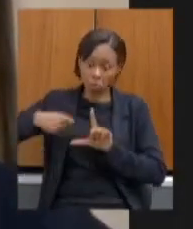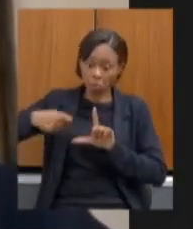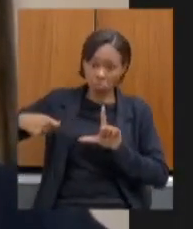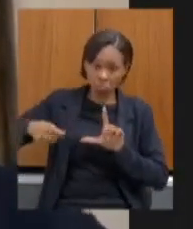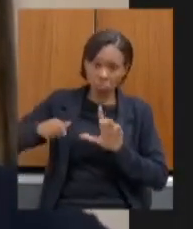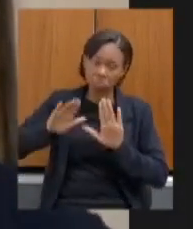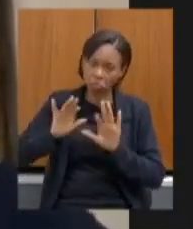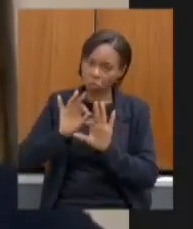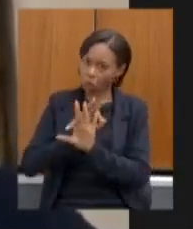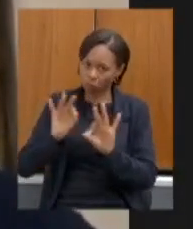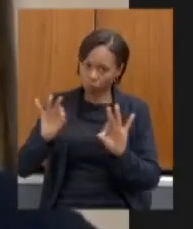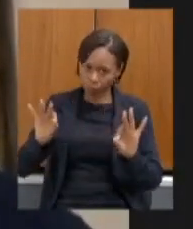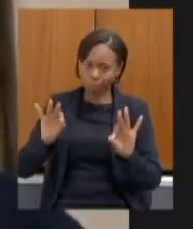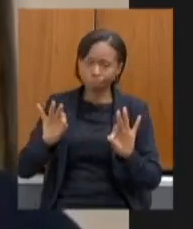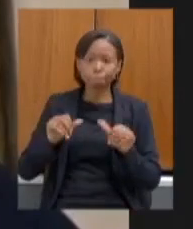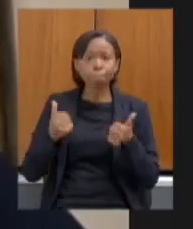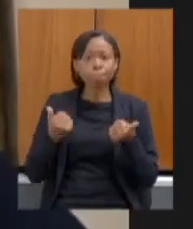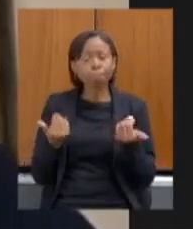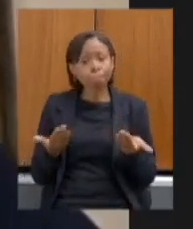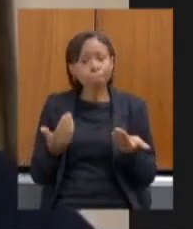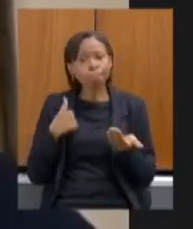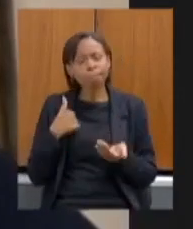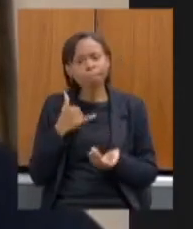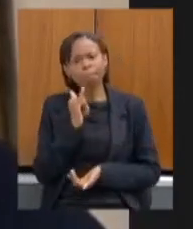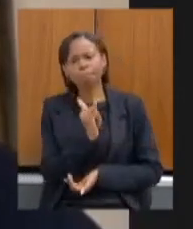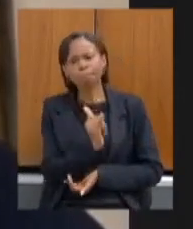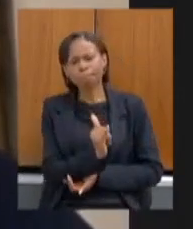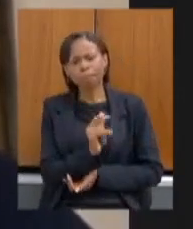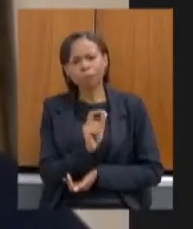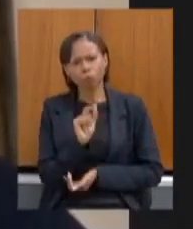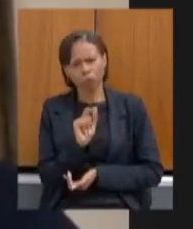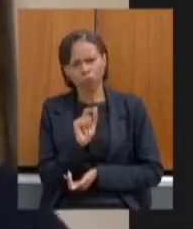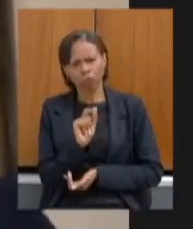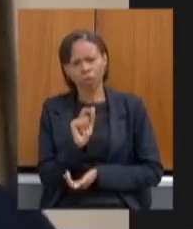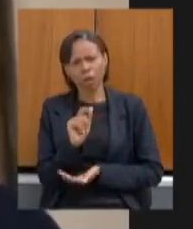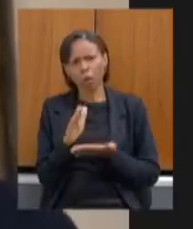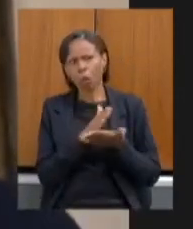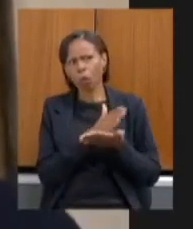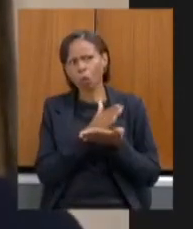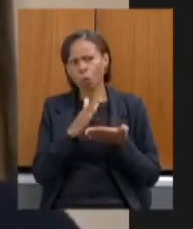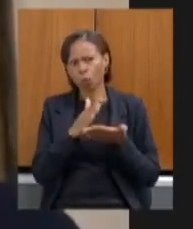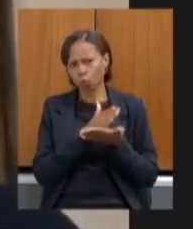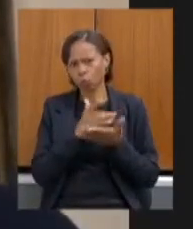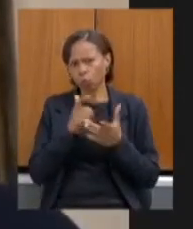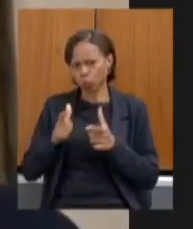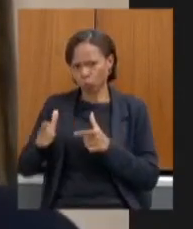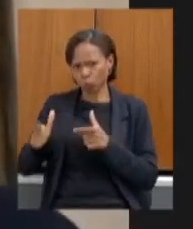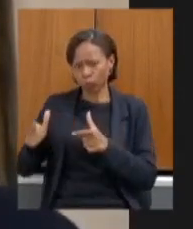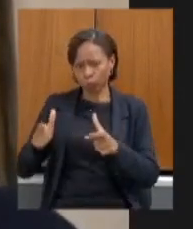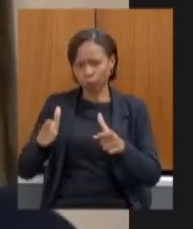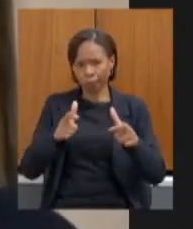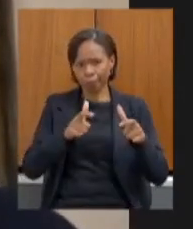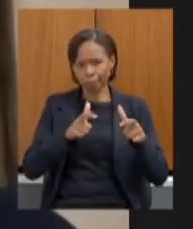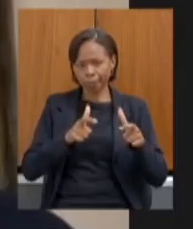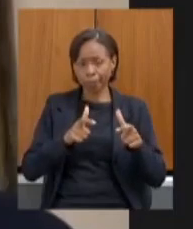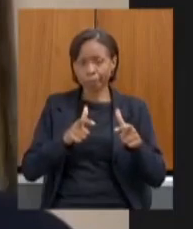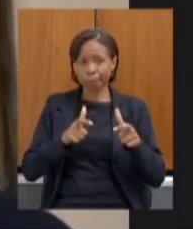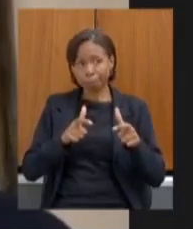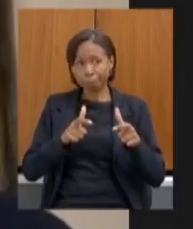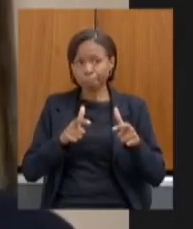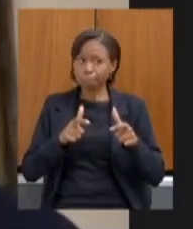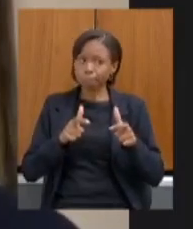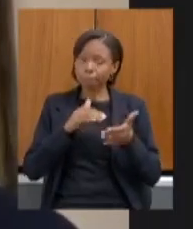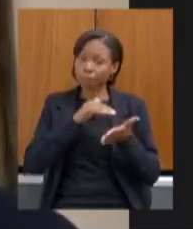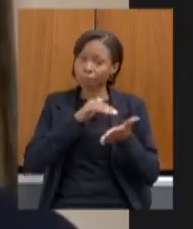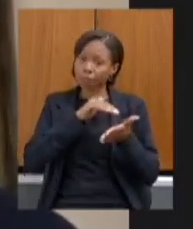secretário Igor, é que em alguns locais a secretaria ela está, vamos dizer assim,